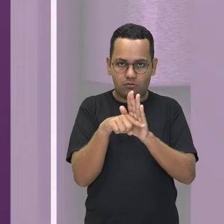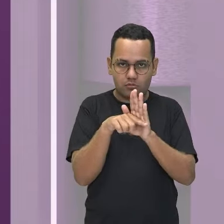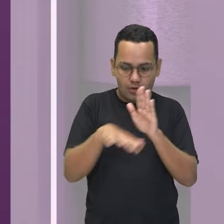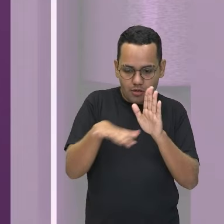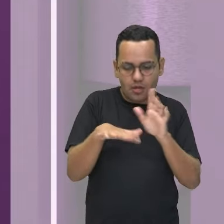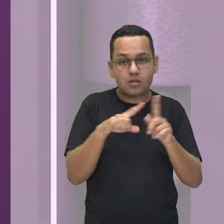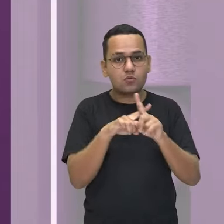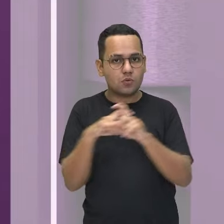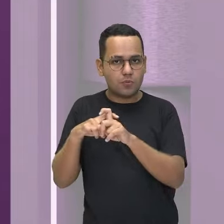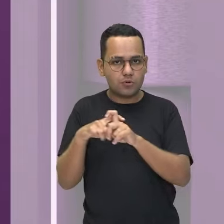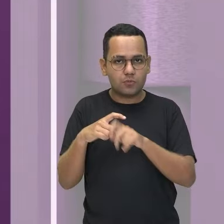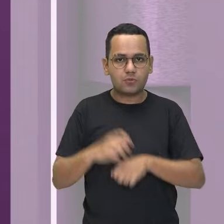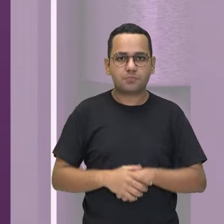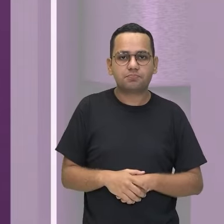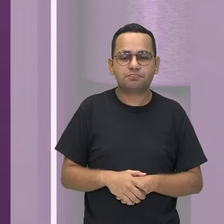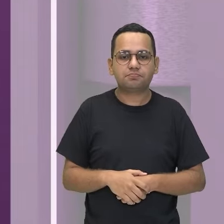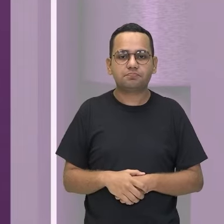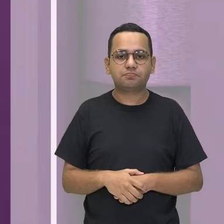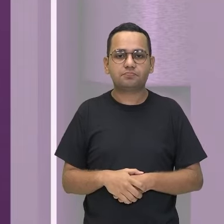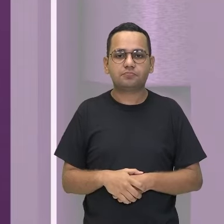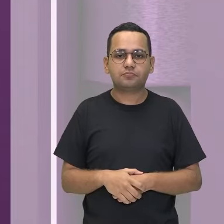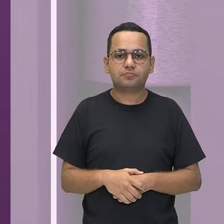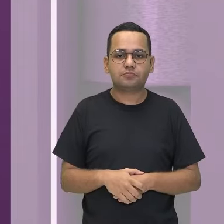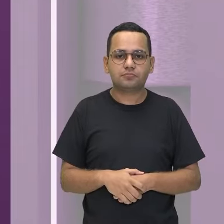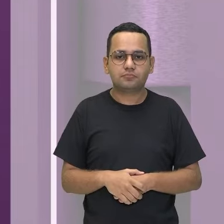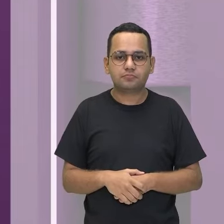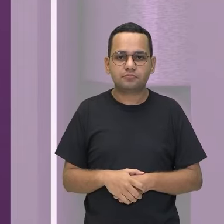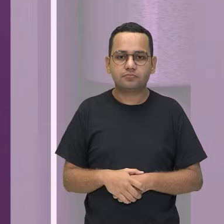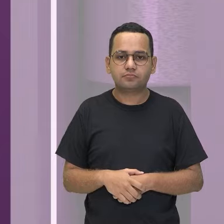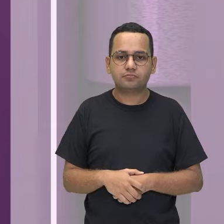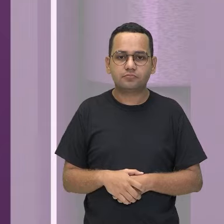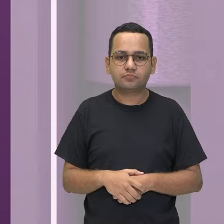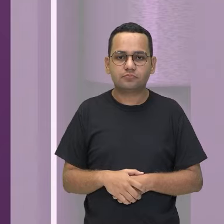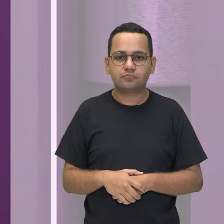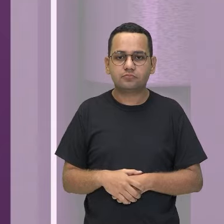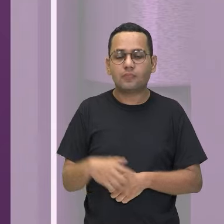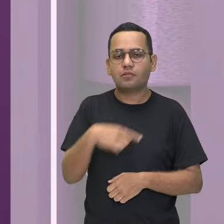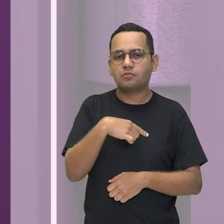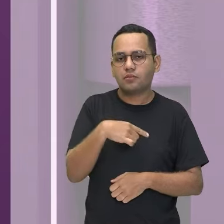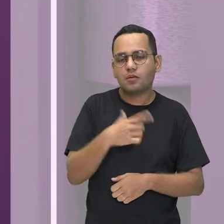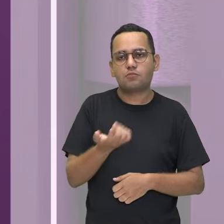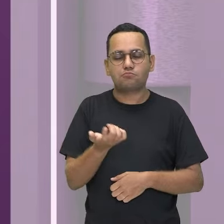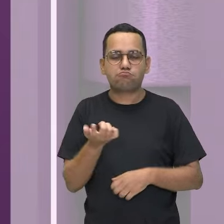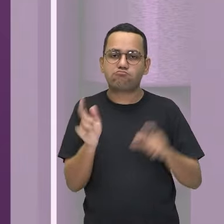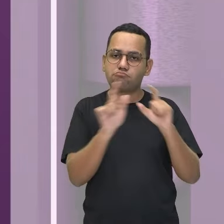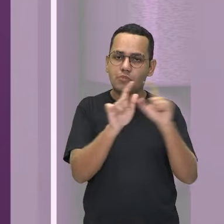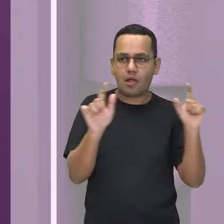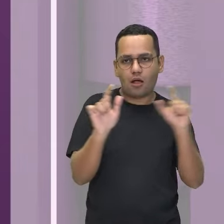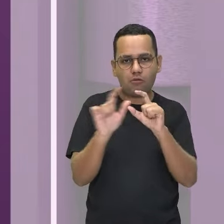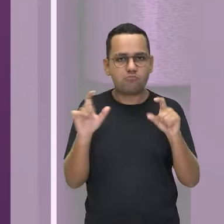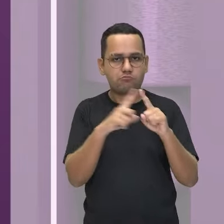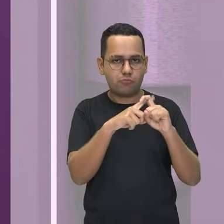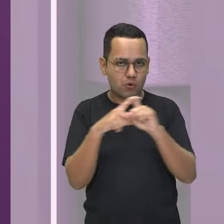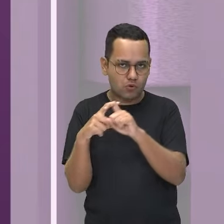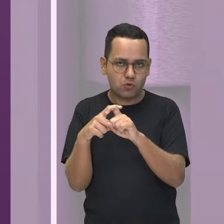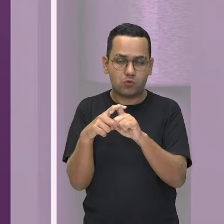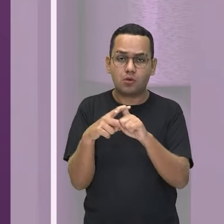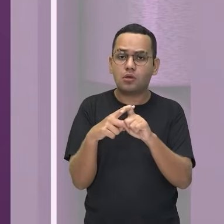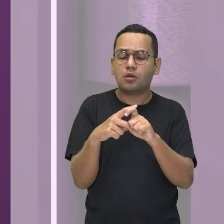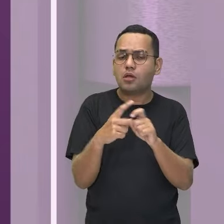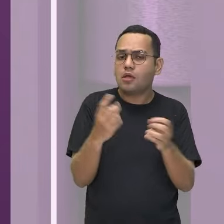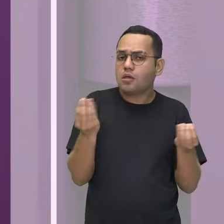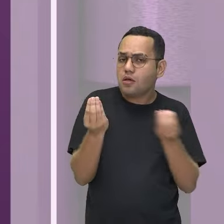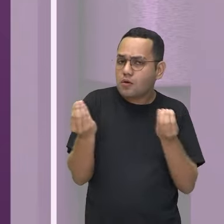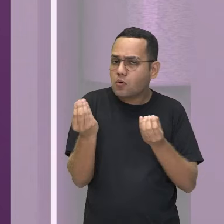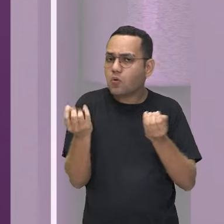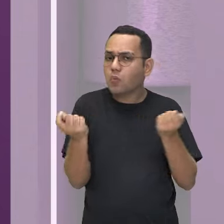entre polinômios, tá? Então, nós temos ali os nossos polinômios e nós vamos aprender a fazer a subtração de